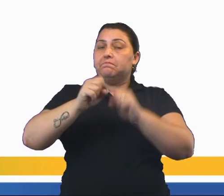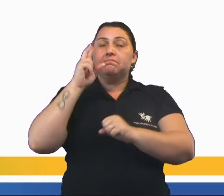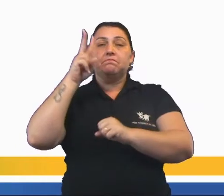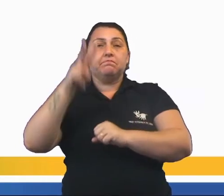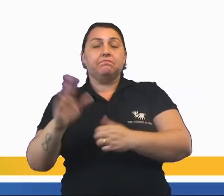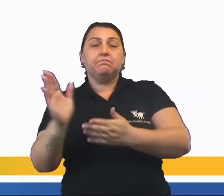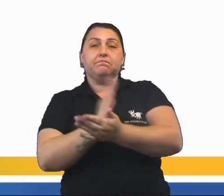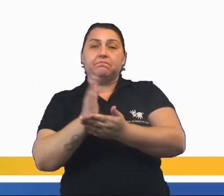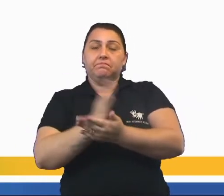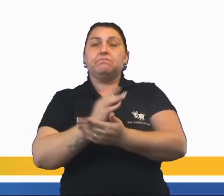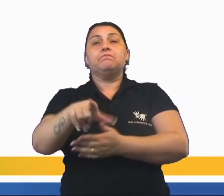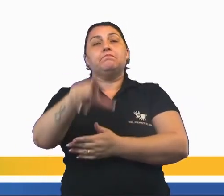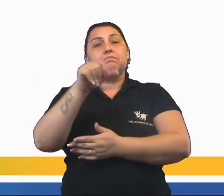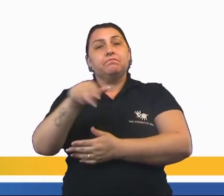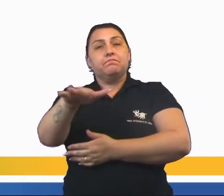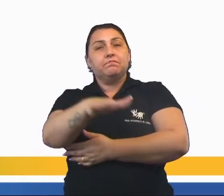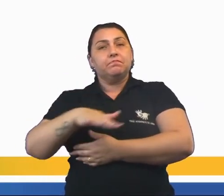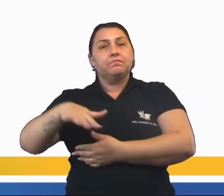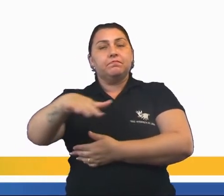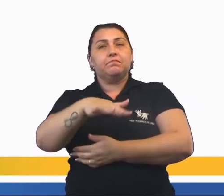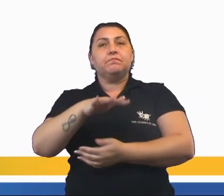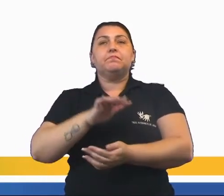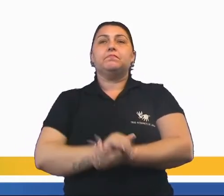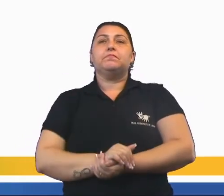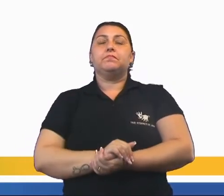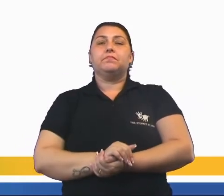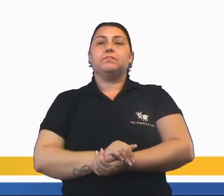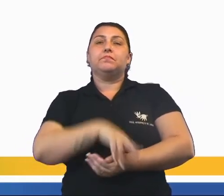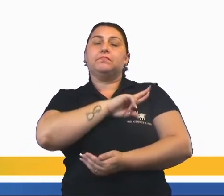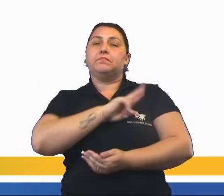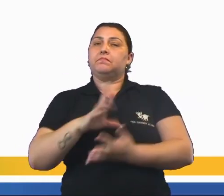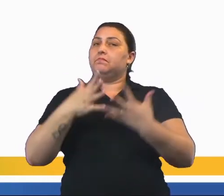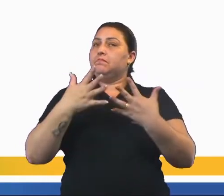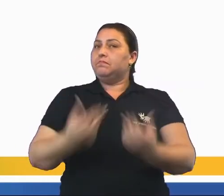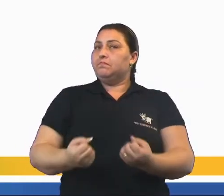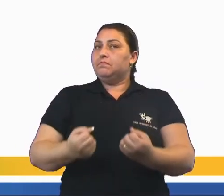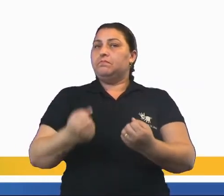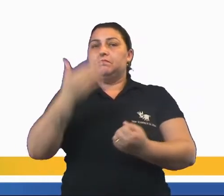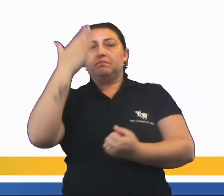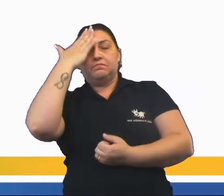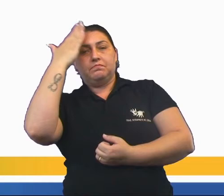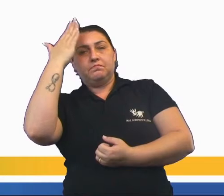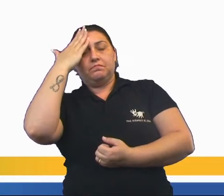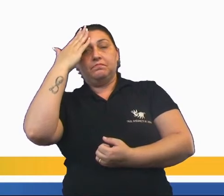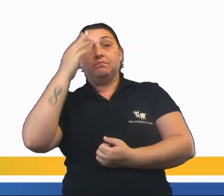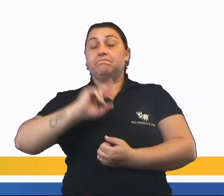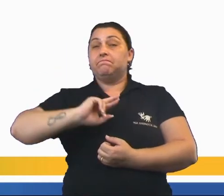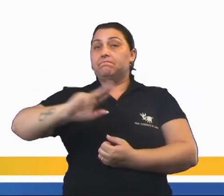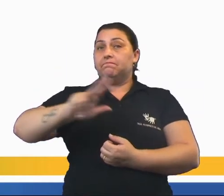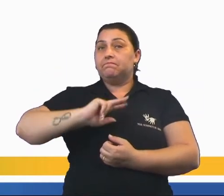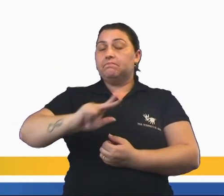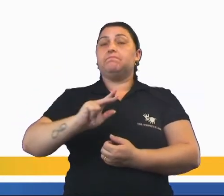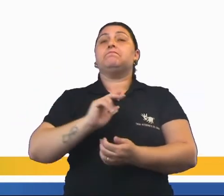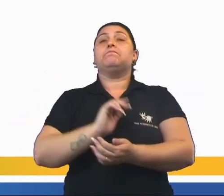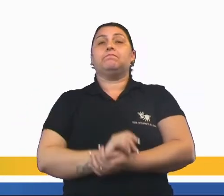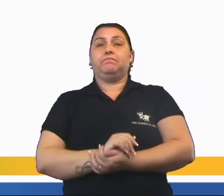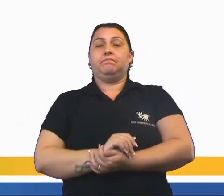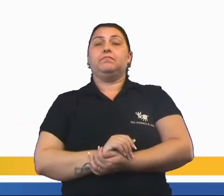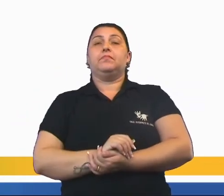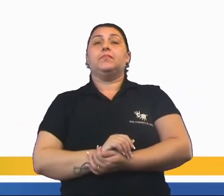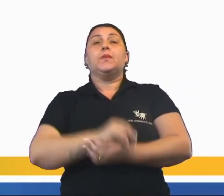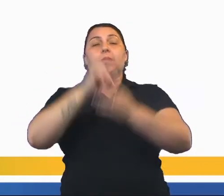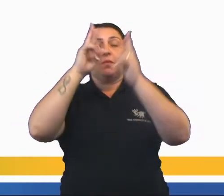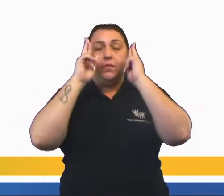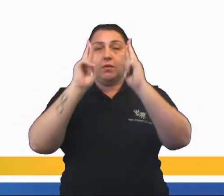haver alguma opção ética da sociedade que aquela religião rejeita, entendeu? Não aquelas que são fundamentais, como